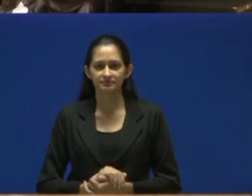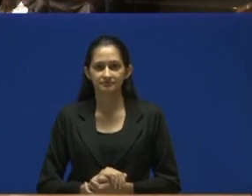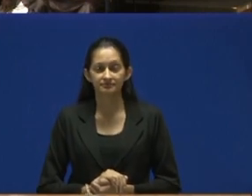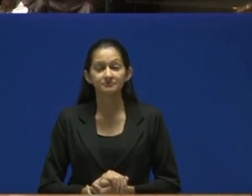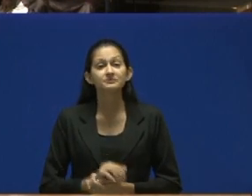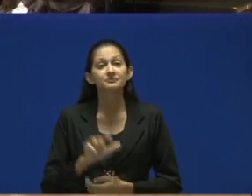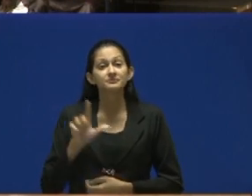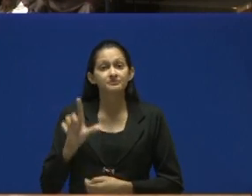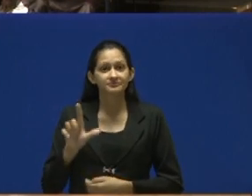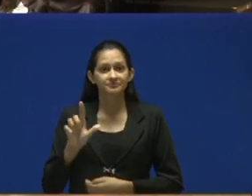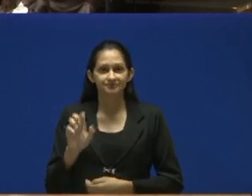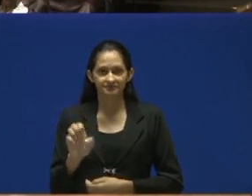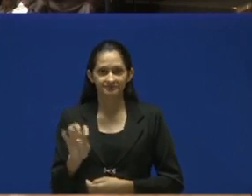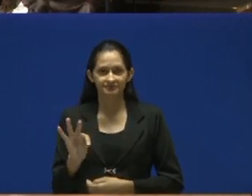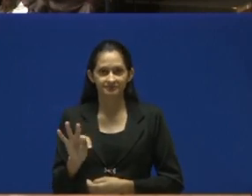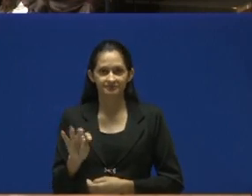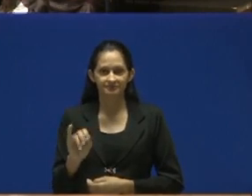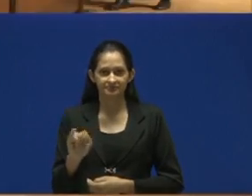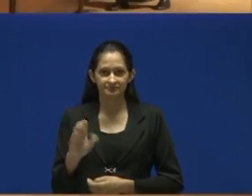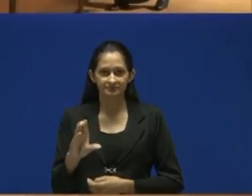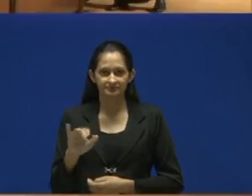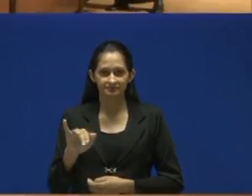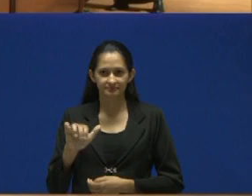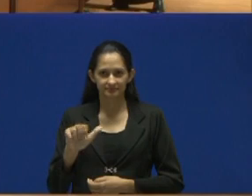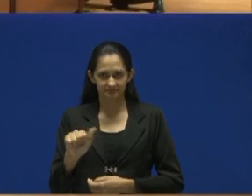letícia guimarães jk